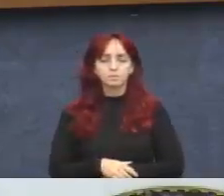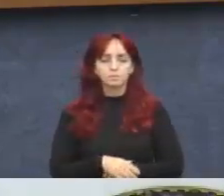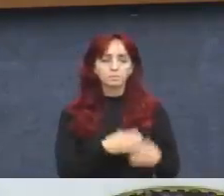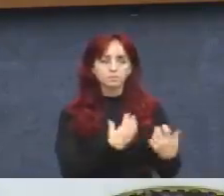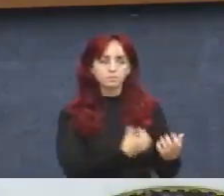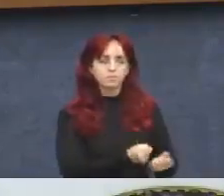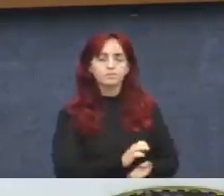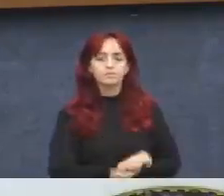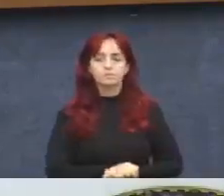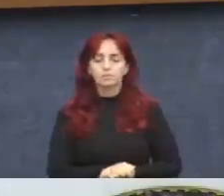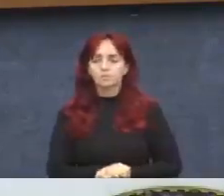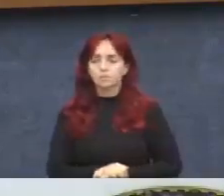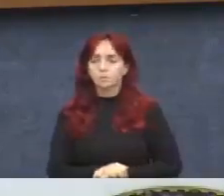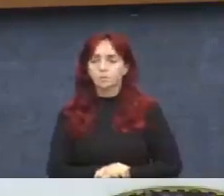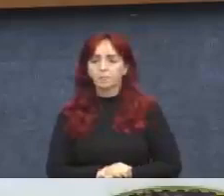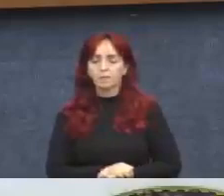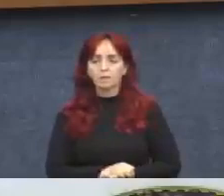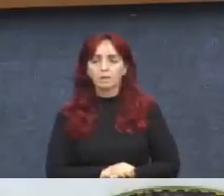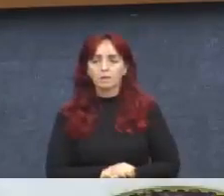Deferido. Para recorrer.